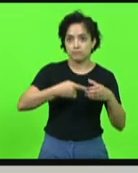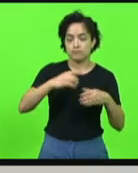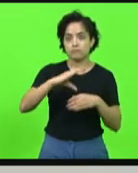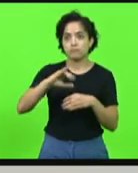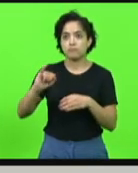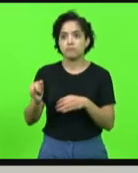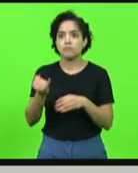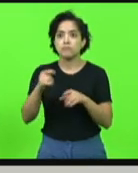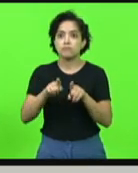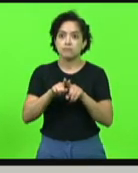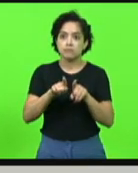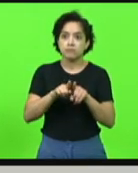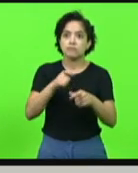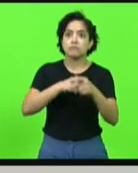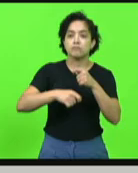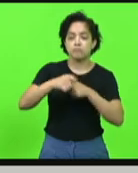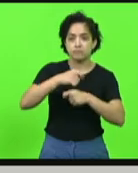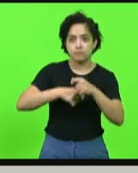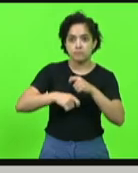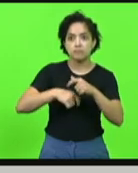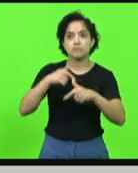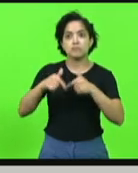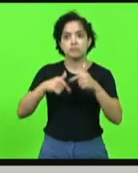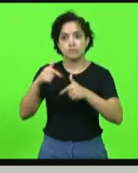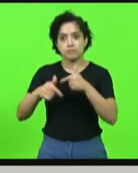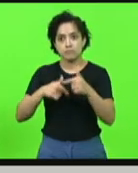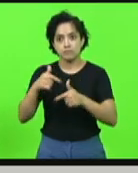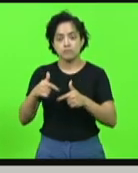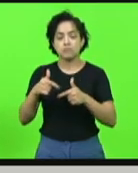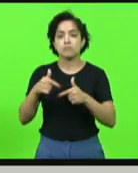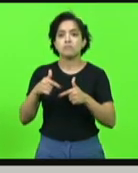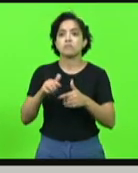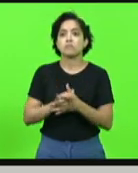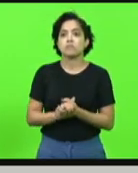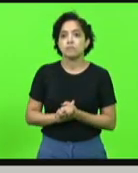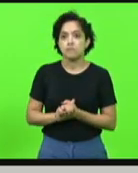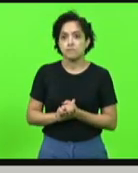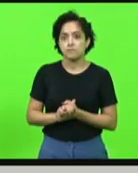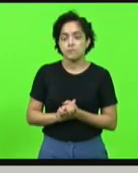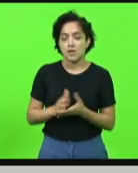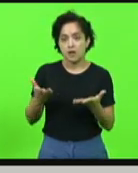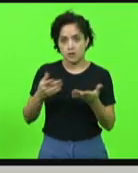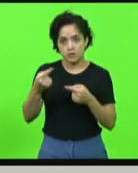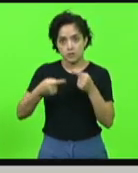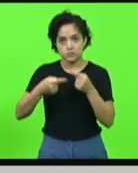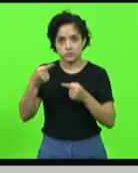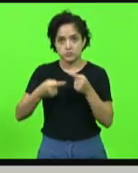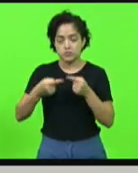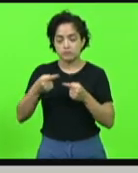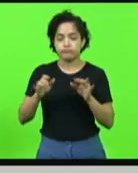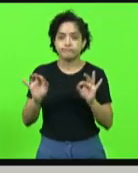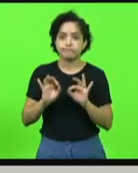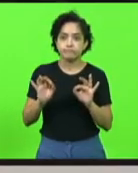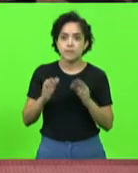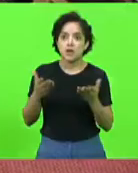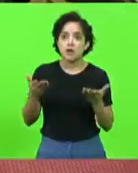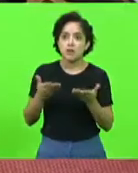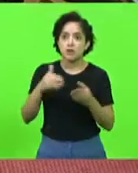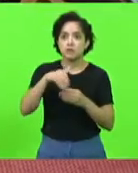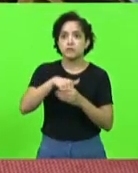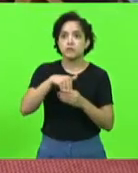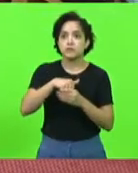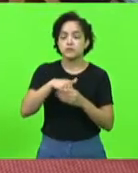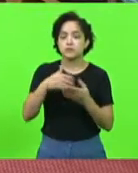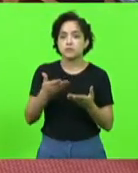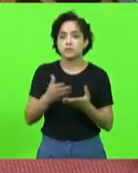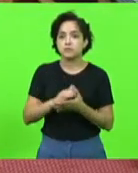e Justiça, Comissão de Finanças e Tributação e Comissão de Trabalho, Administração e Serviço Público. Em discussão. Não havendo quem queira discutir em votação,